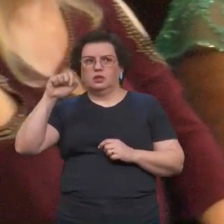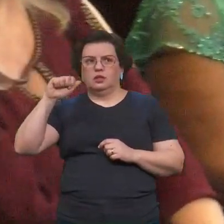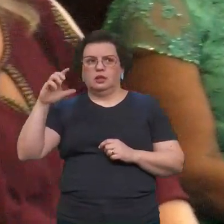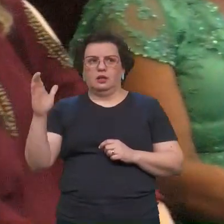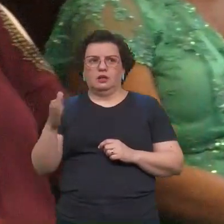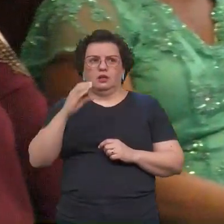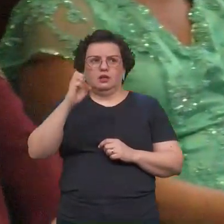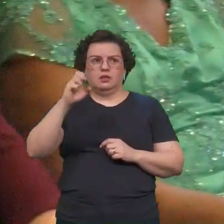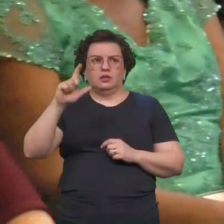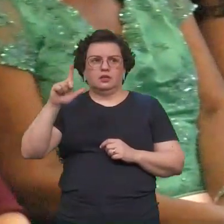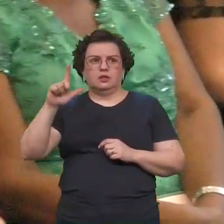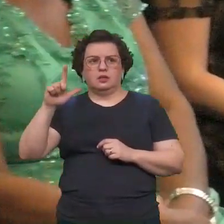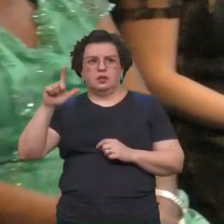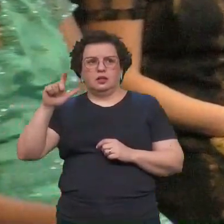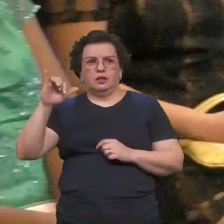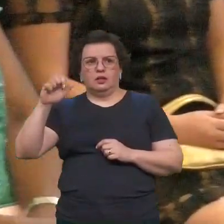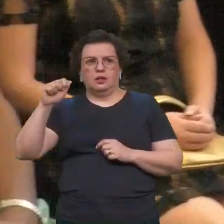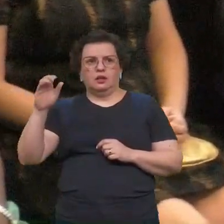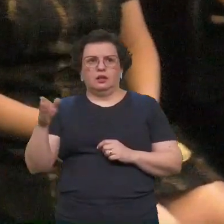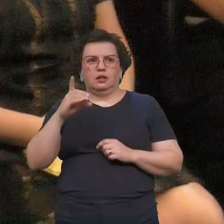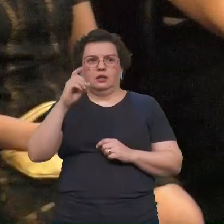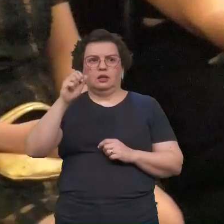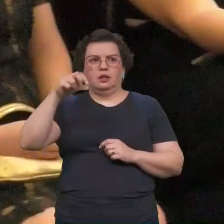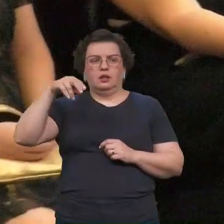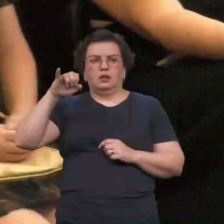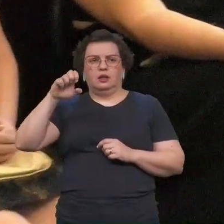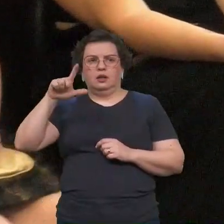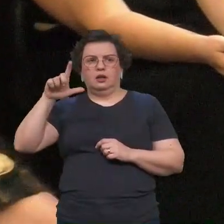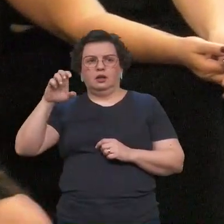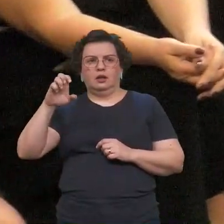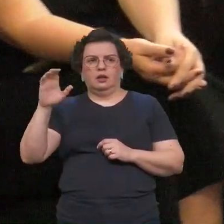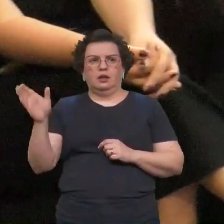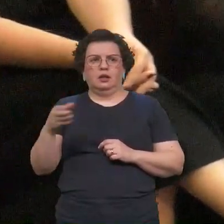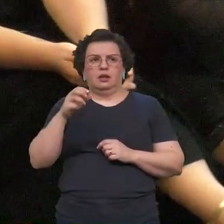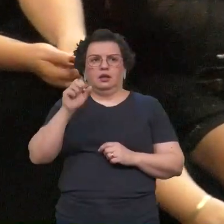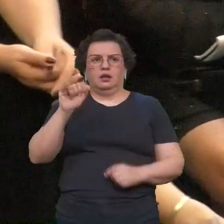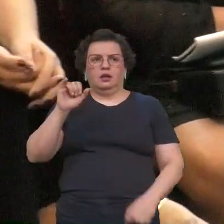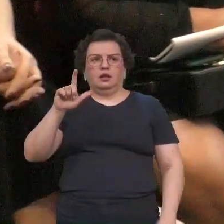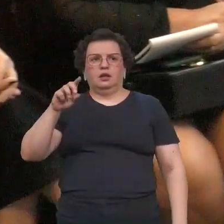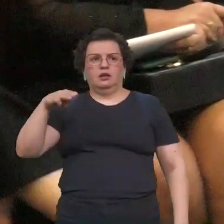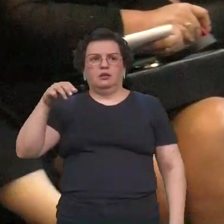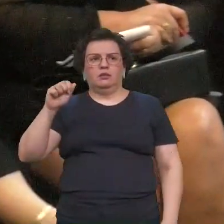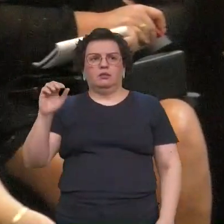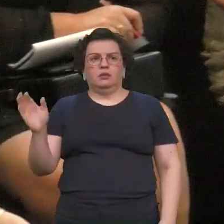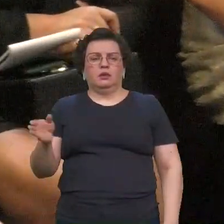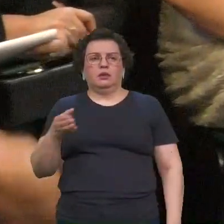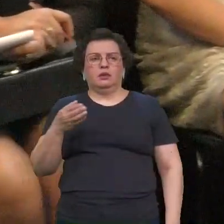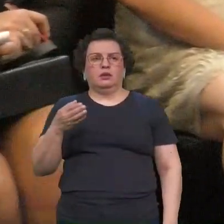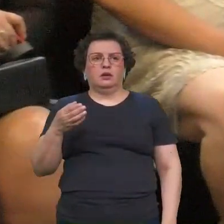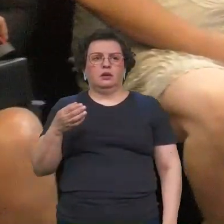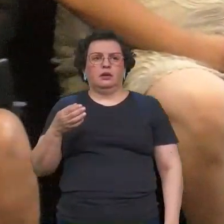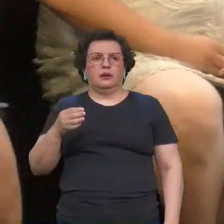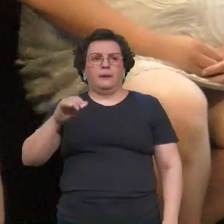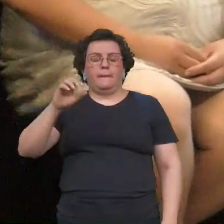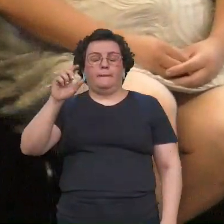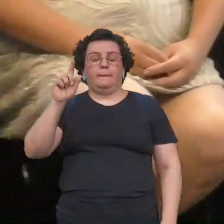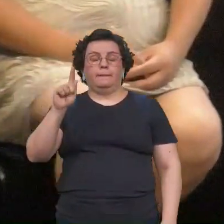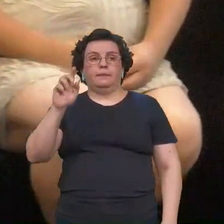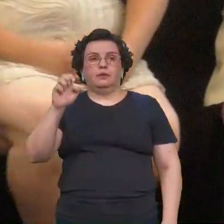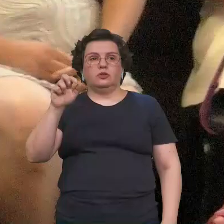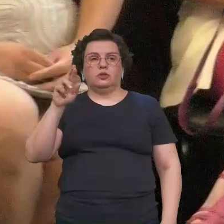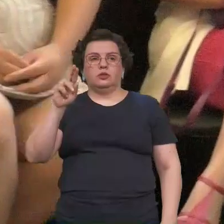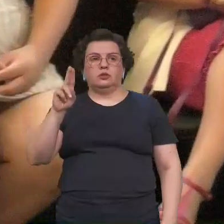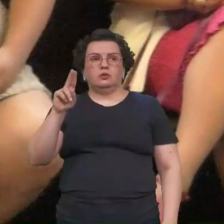Jorge, Célia Ribeiro, Daniele Avelar dos Santos, Ilma Maria Aires de Lucena, Jerusa